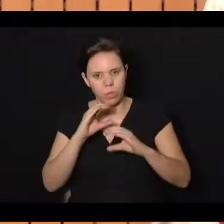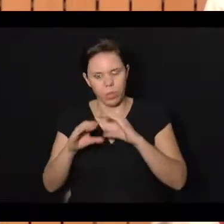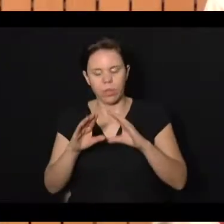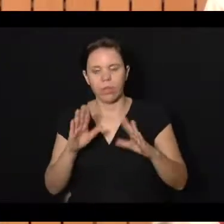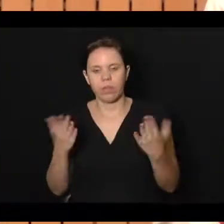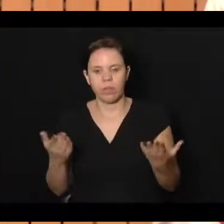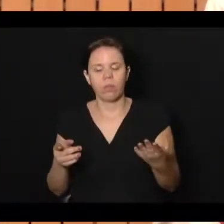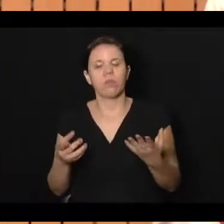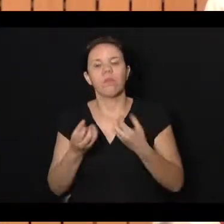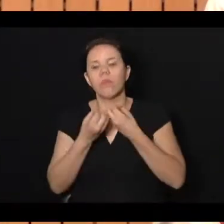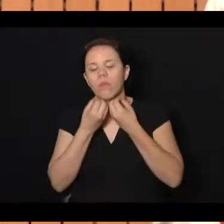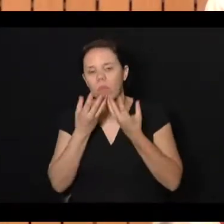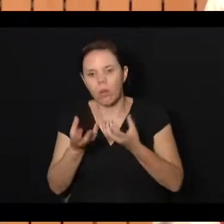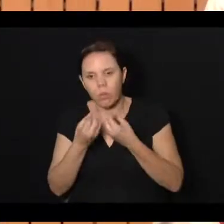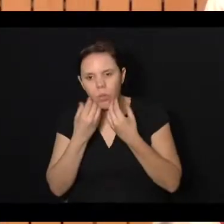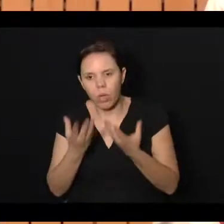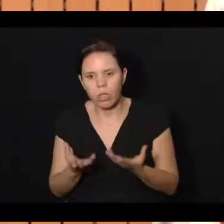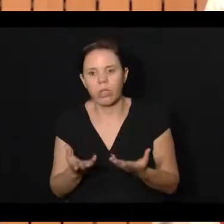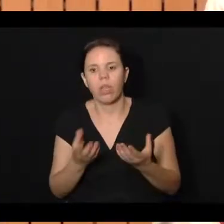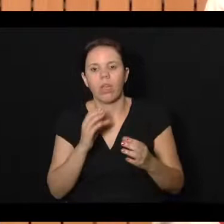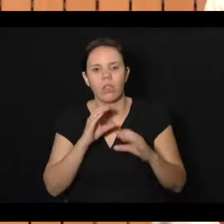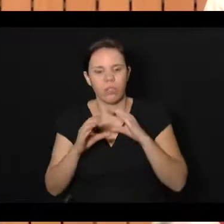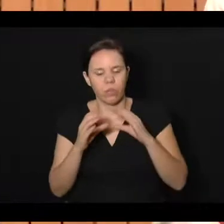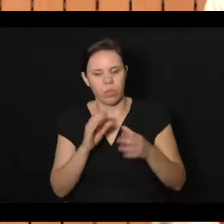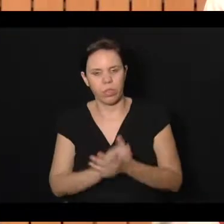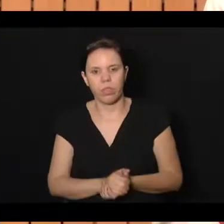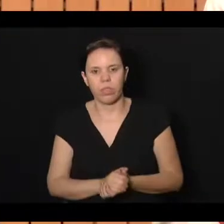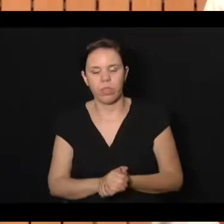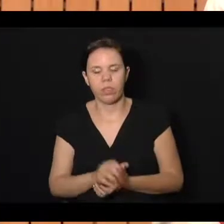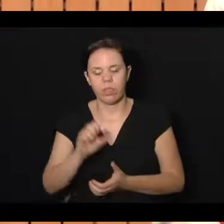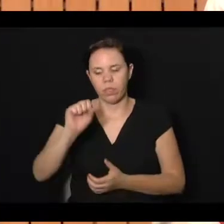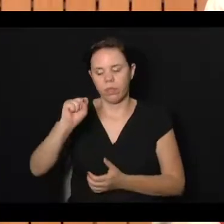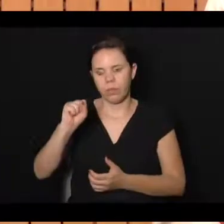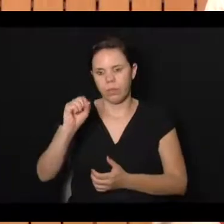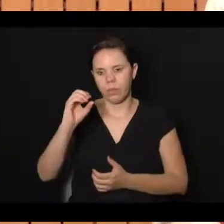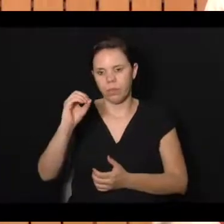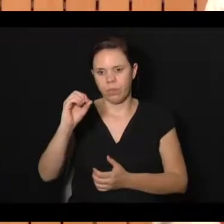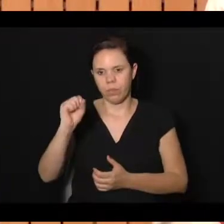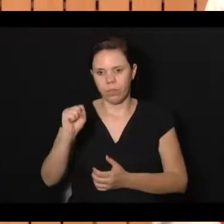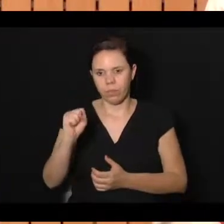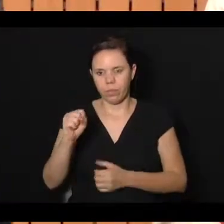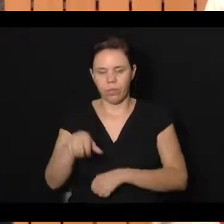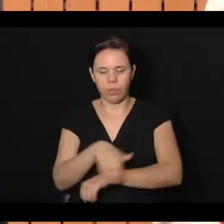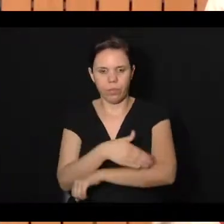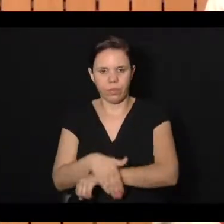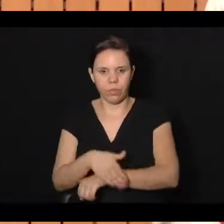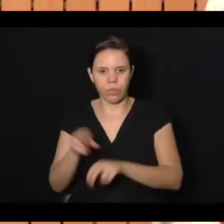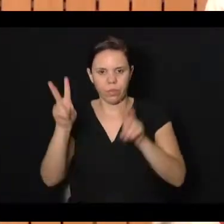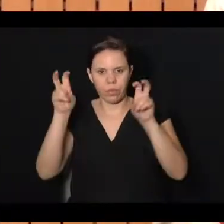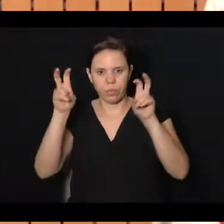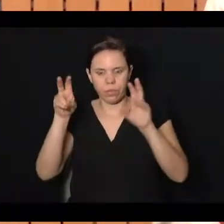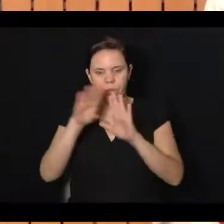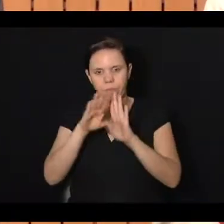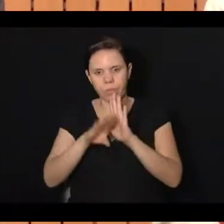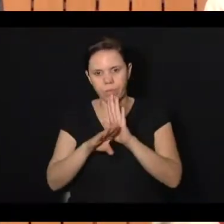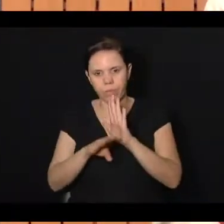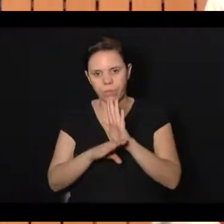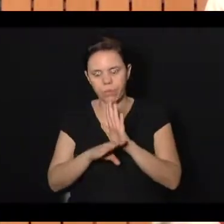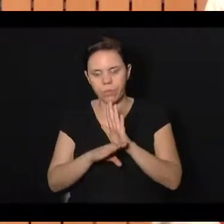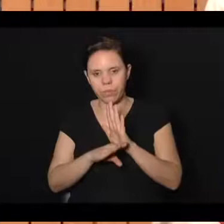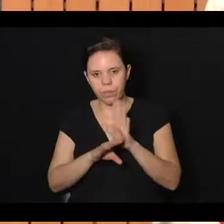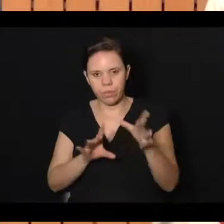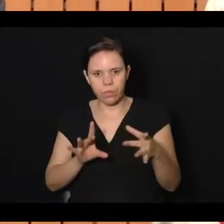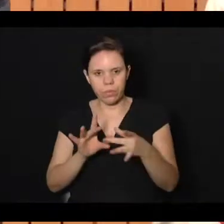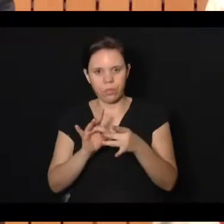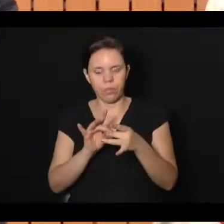município é feito em parceria com ss rua ele é o serviço que faz essa intermediação das pessoas em situação de rua com